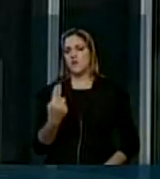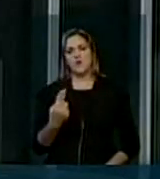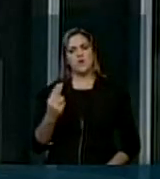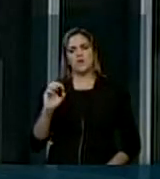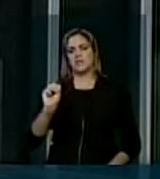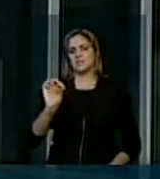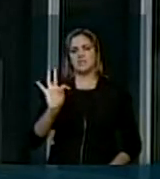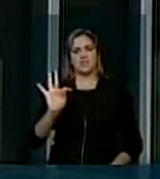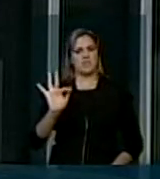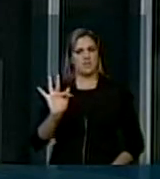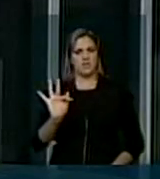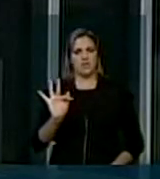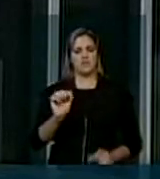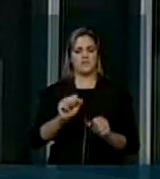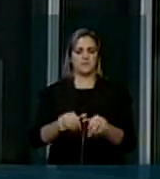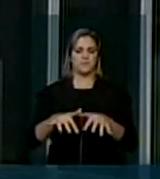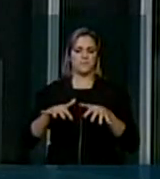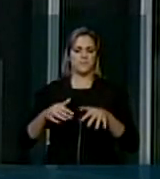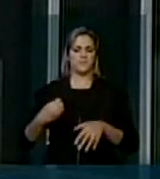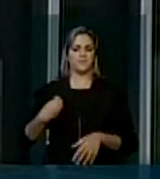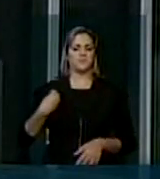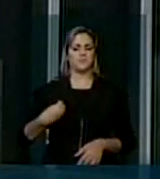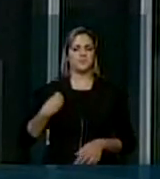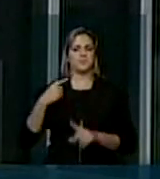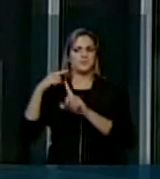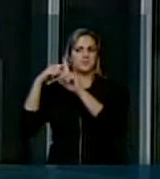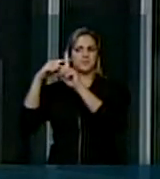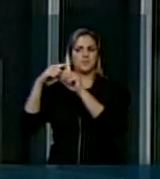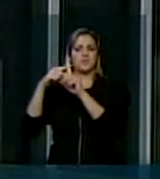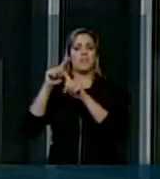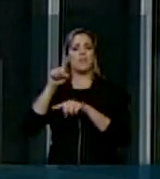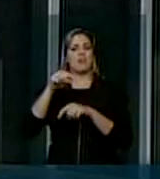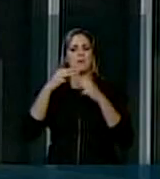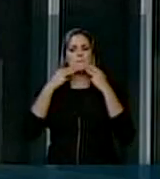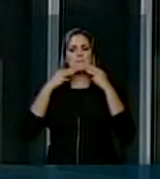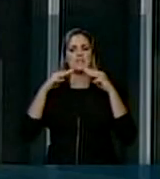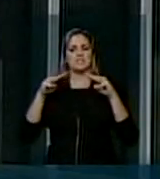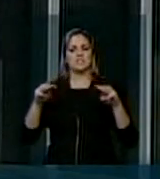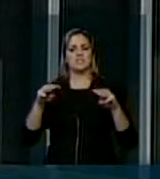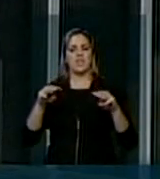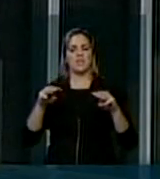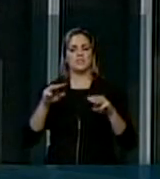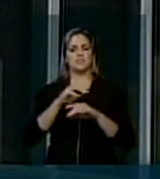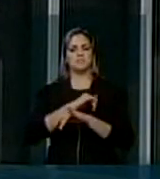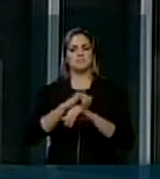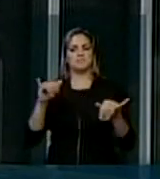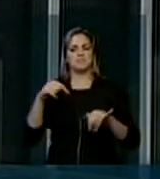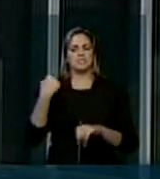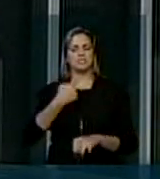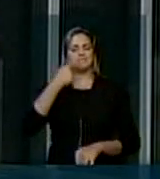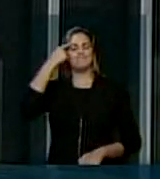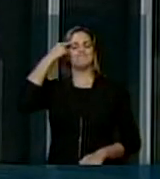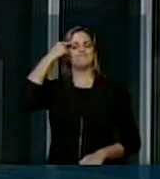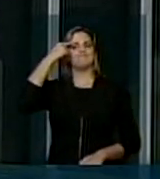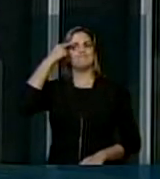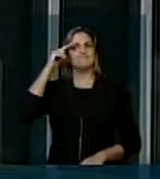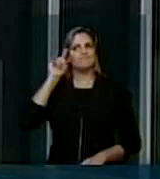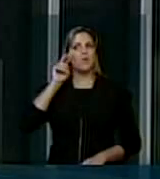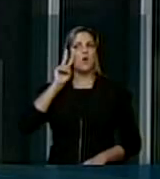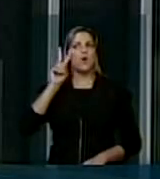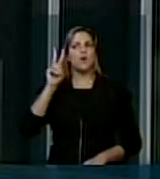Corte, ali está a mensagem fazendo um apelo às nossas consciências, para